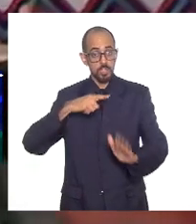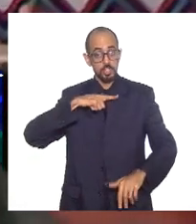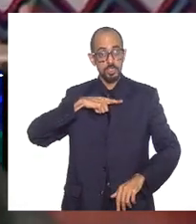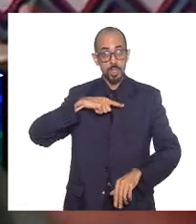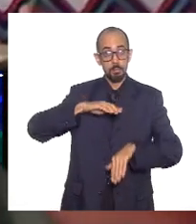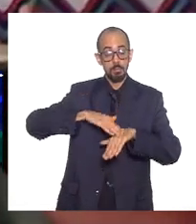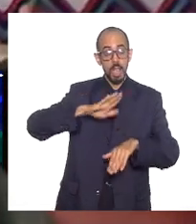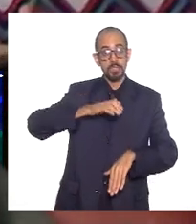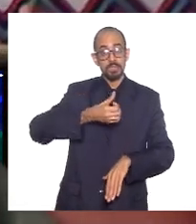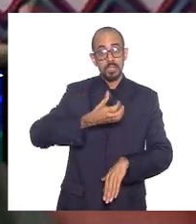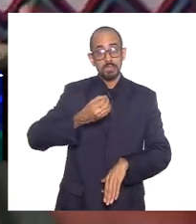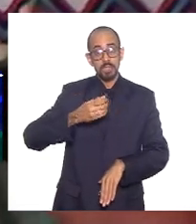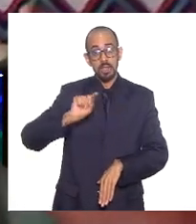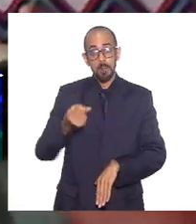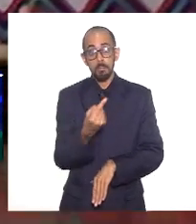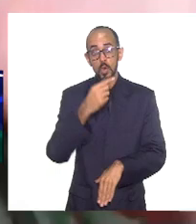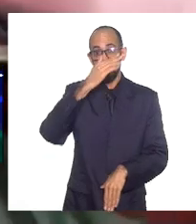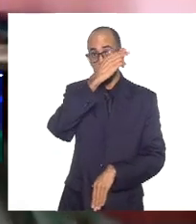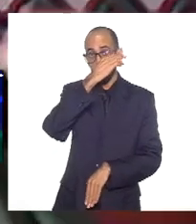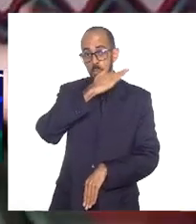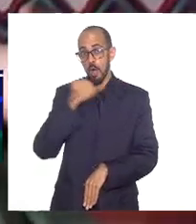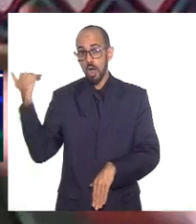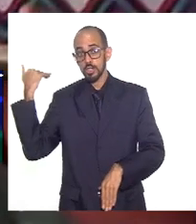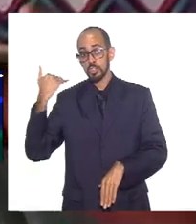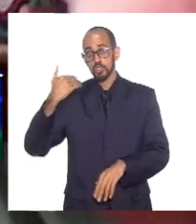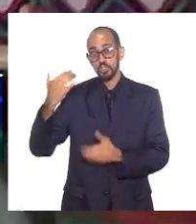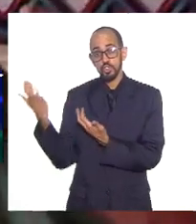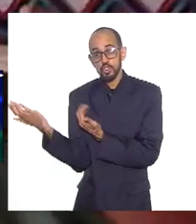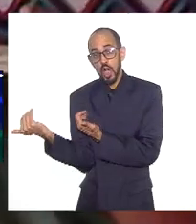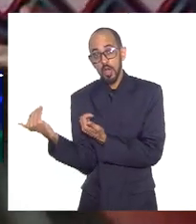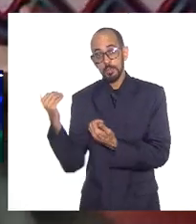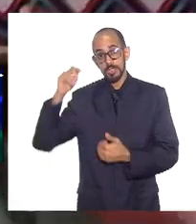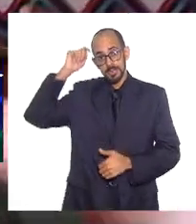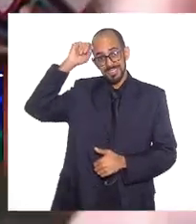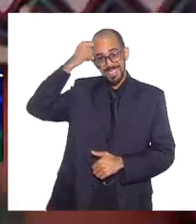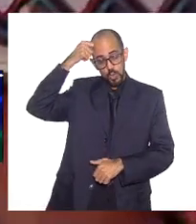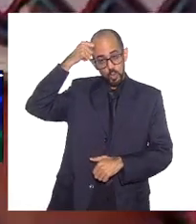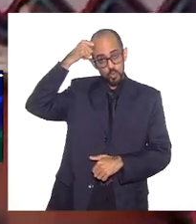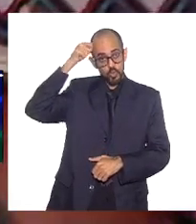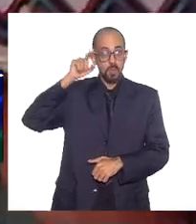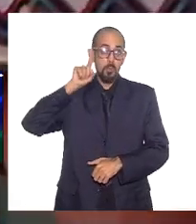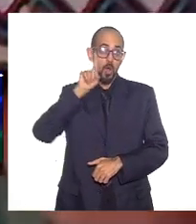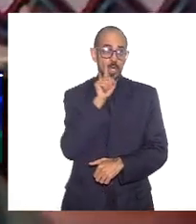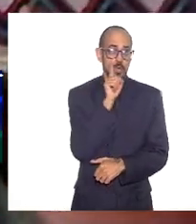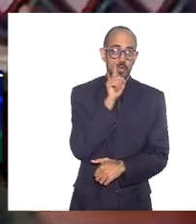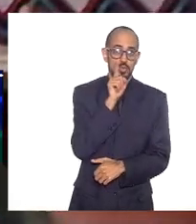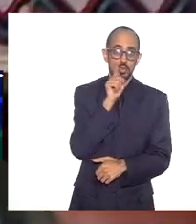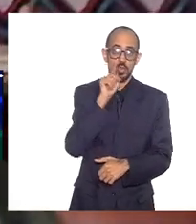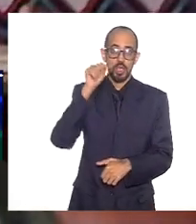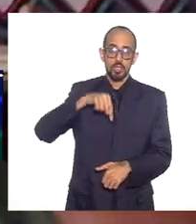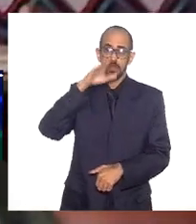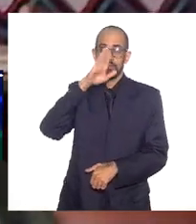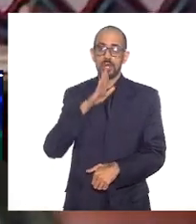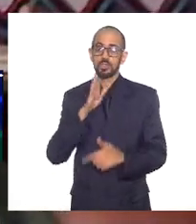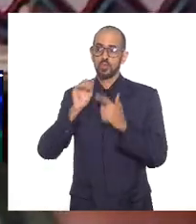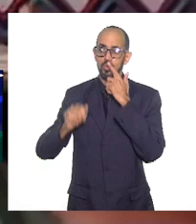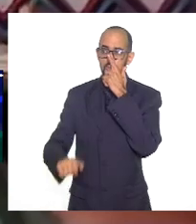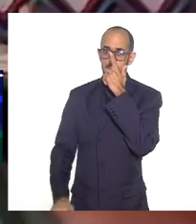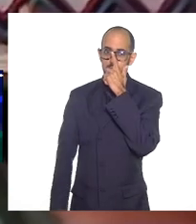mortes de jovens negros, compreendidos entre pretos e pardos no Brasil.